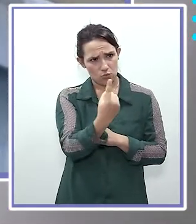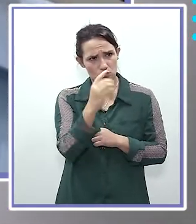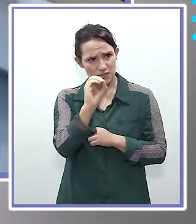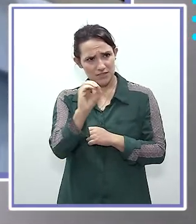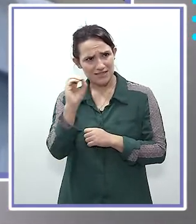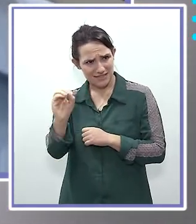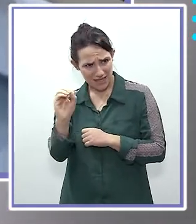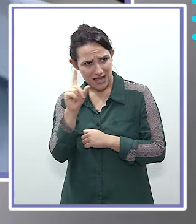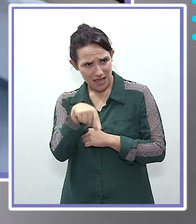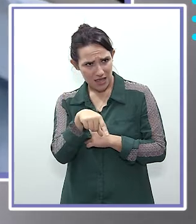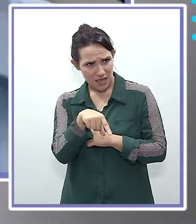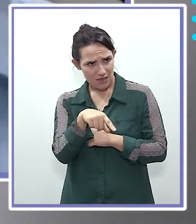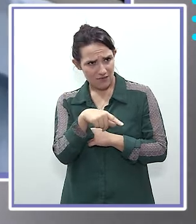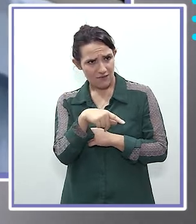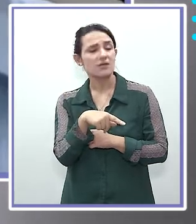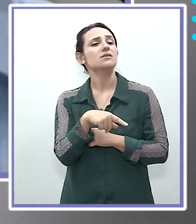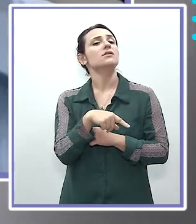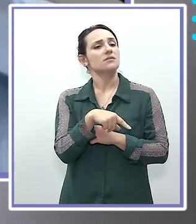como você disse mesmo, só para...